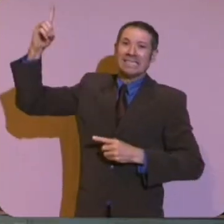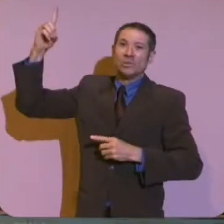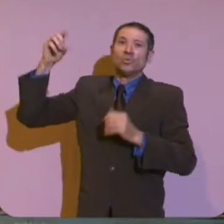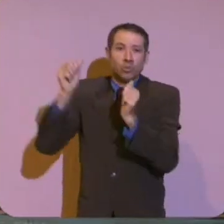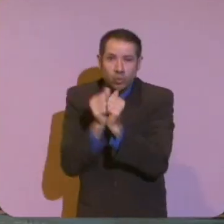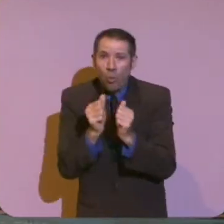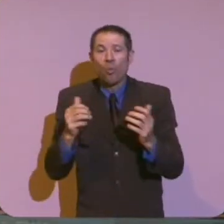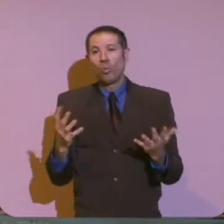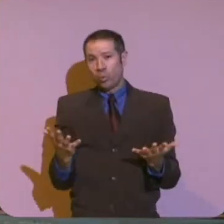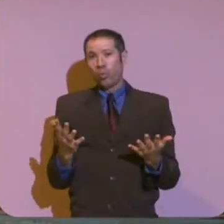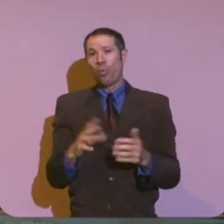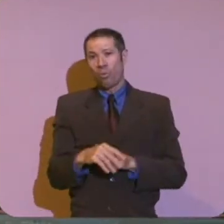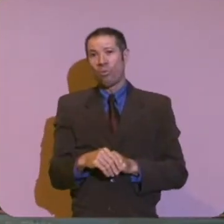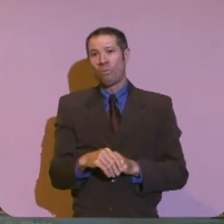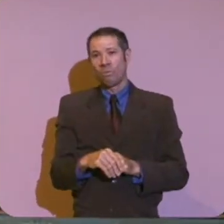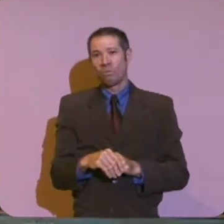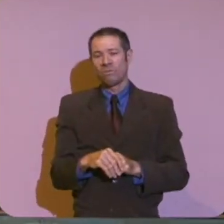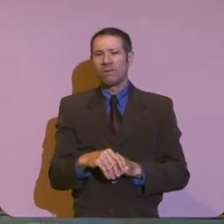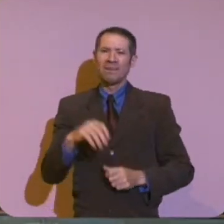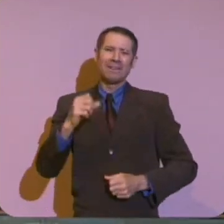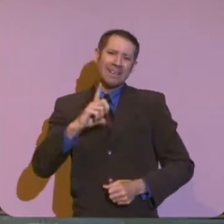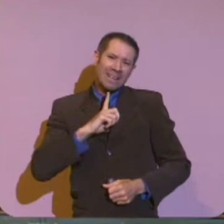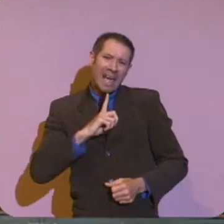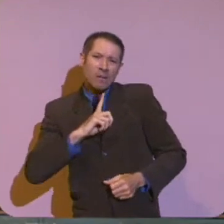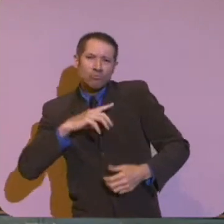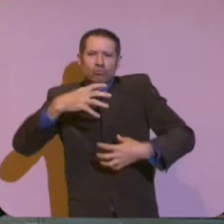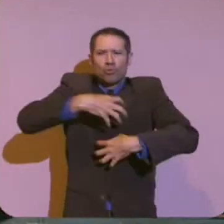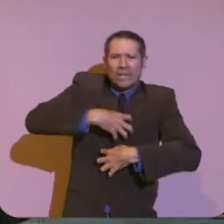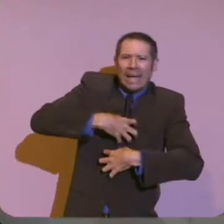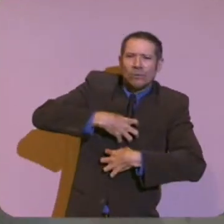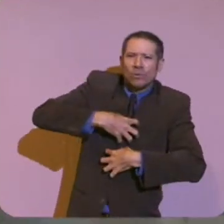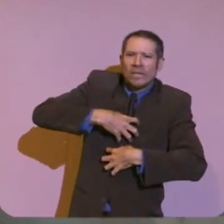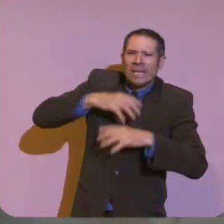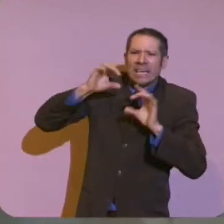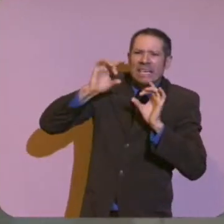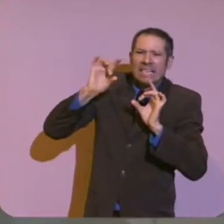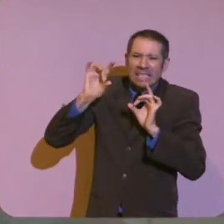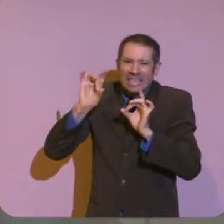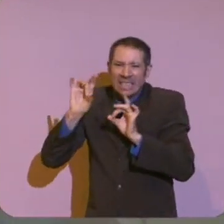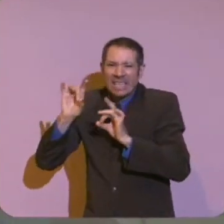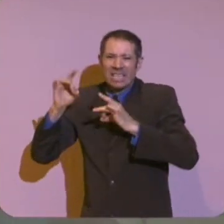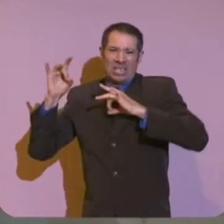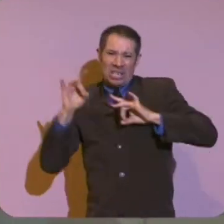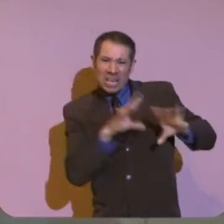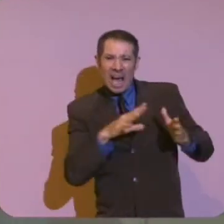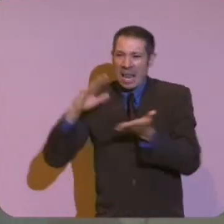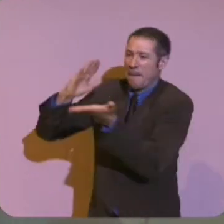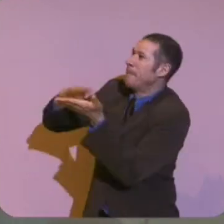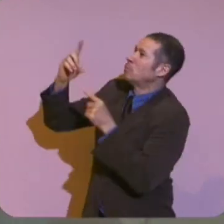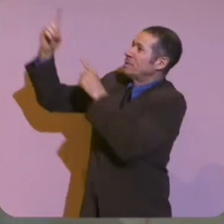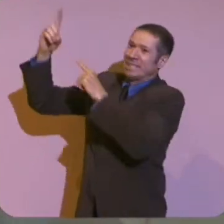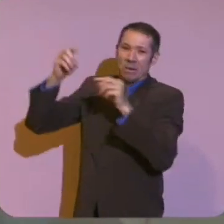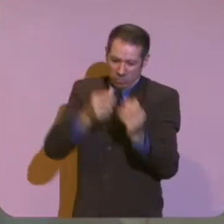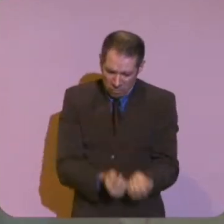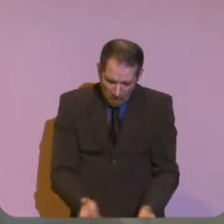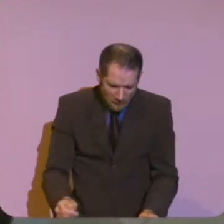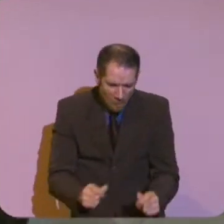está. Tem algum jeito de deixar de ser barro na mão de Deus? Não tem.